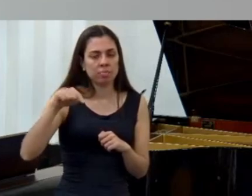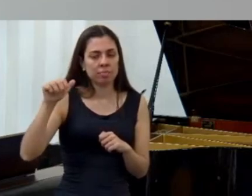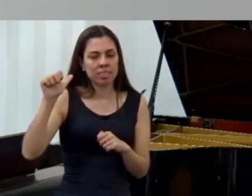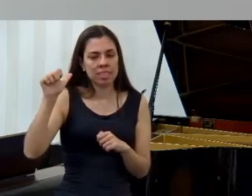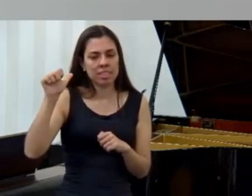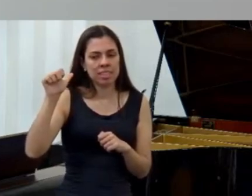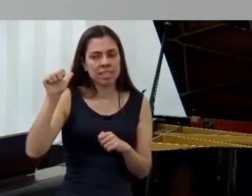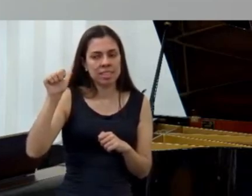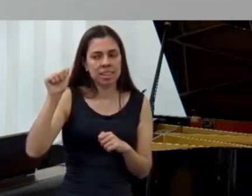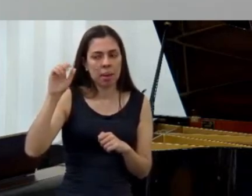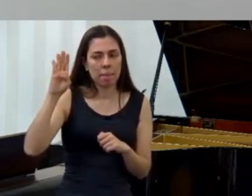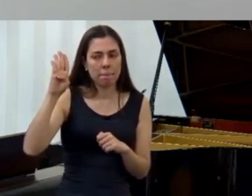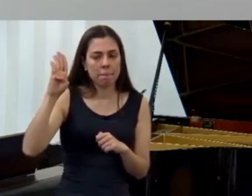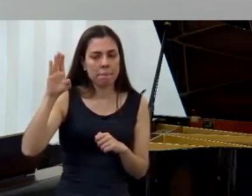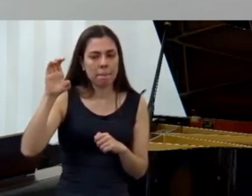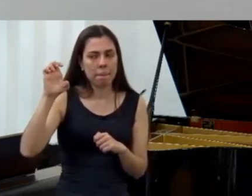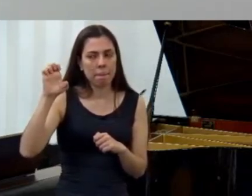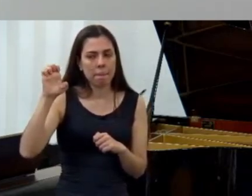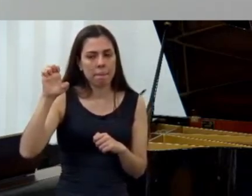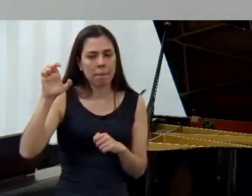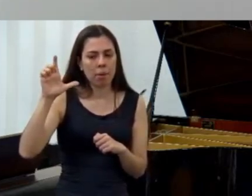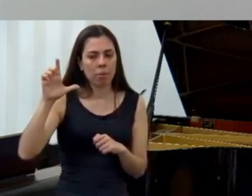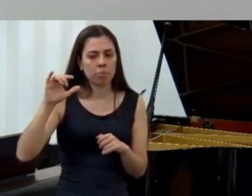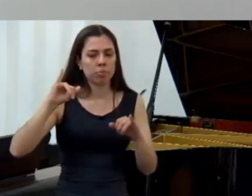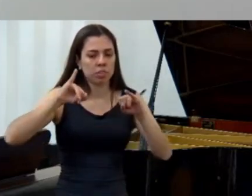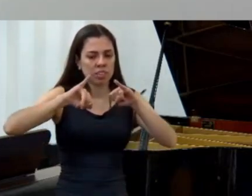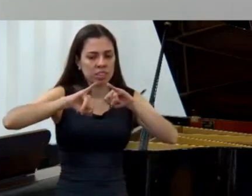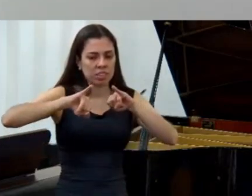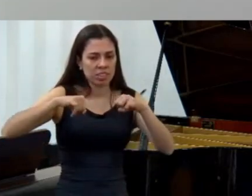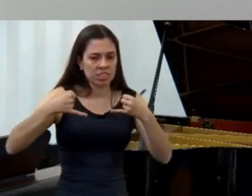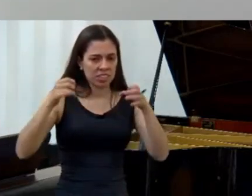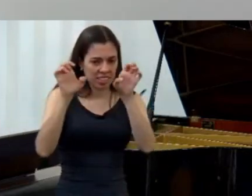E Elias recebe uma ameaça de Jezabel.